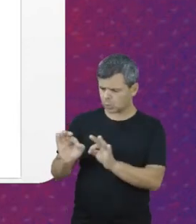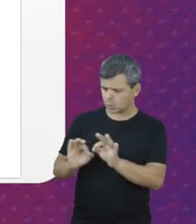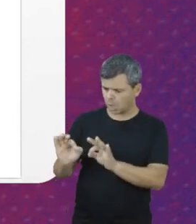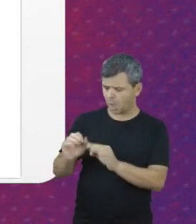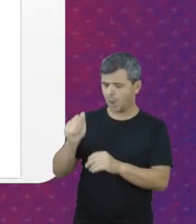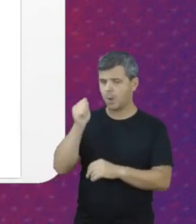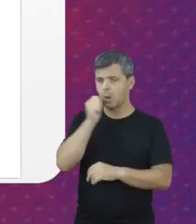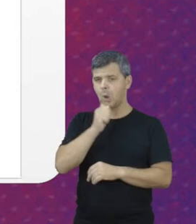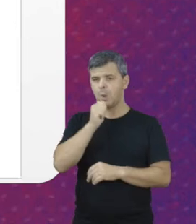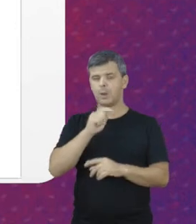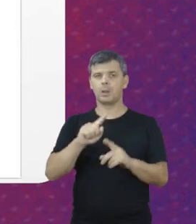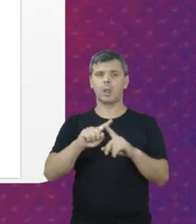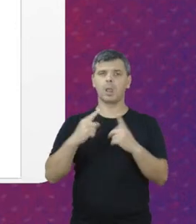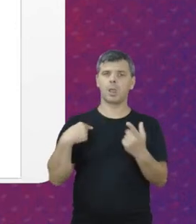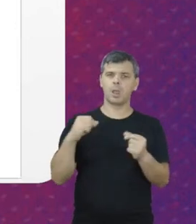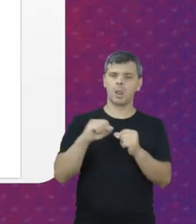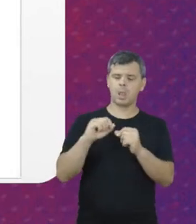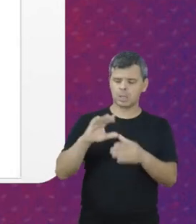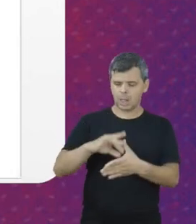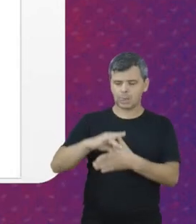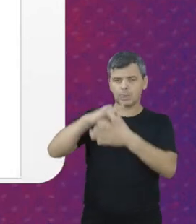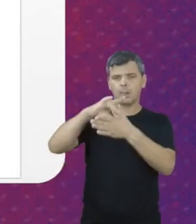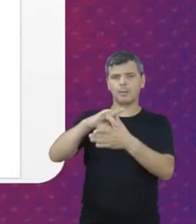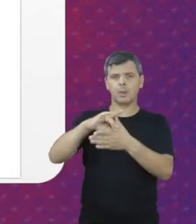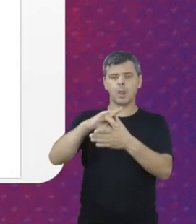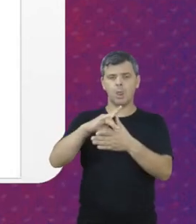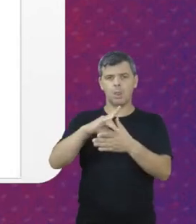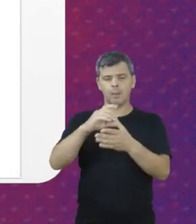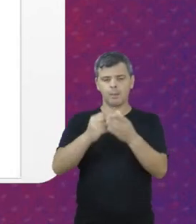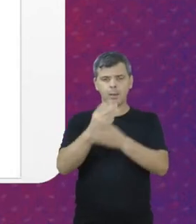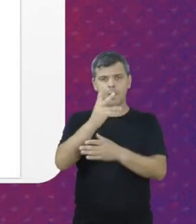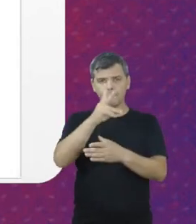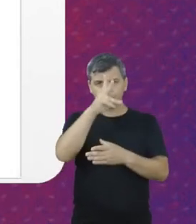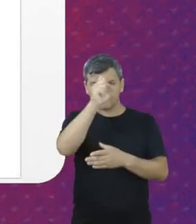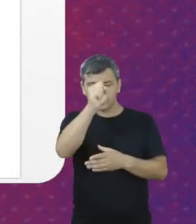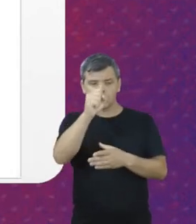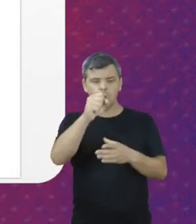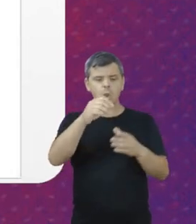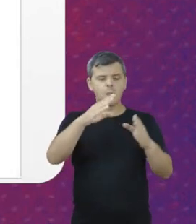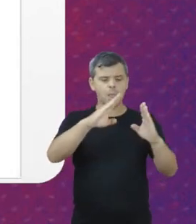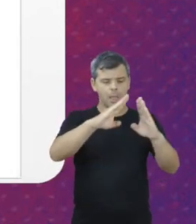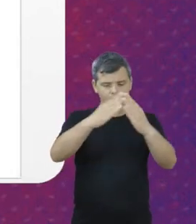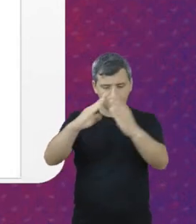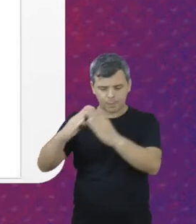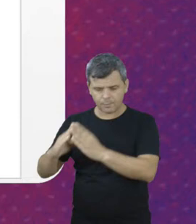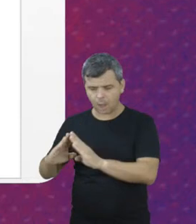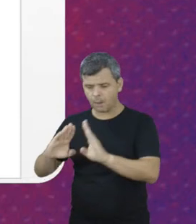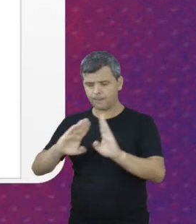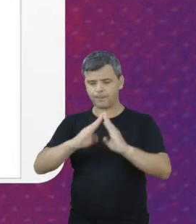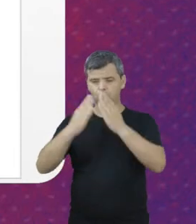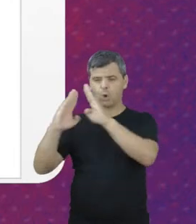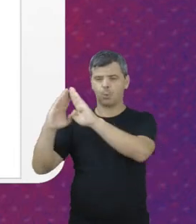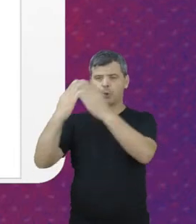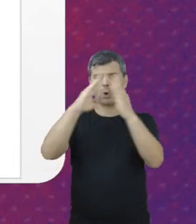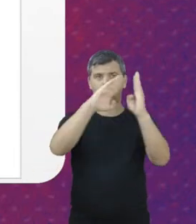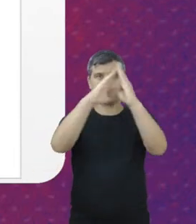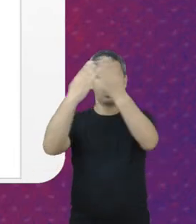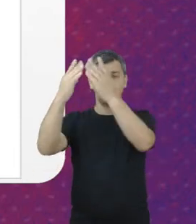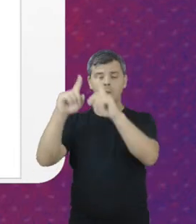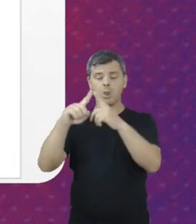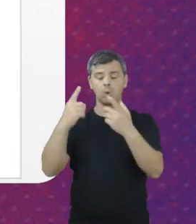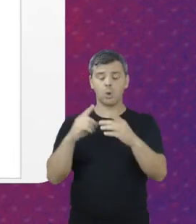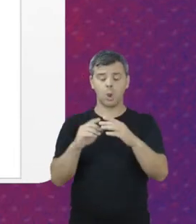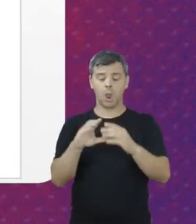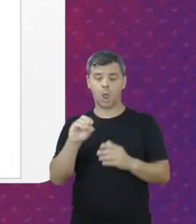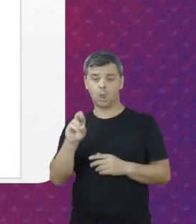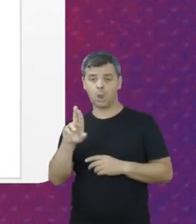essas mulheres, organizar as lideranças, fortalecer essas mulheres nos bairros, né, nas favelas. E as ONGs, às vezes,